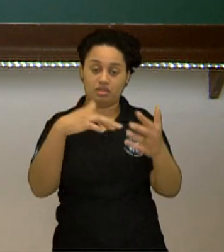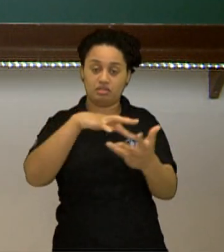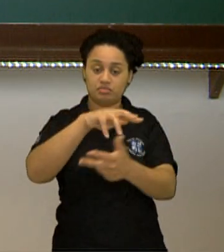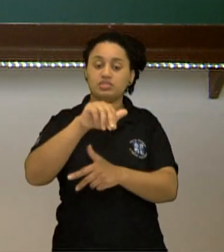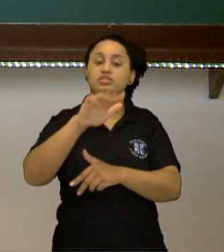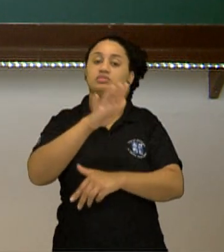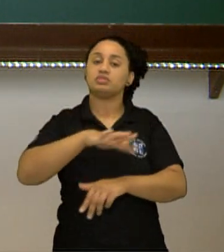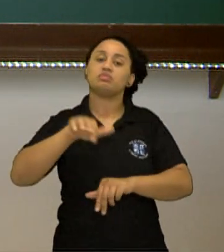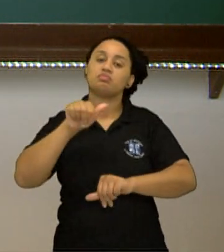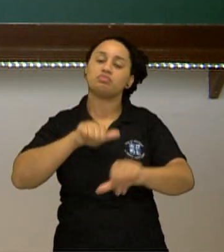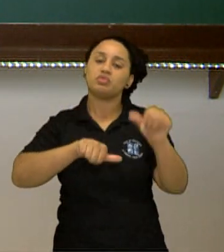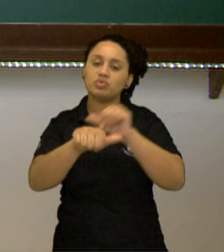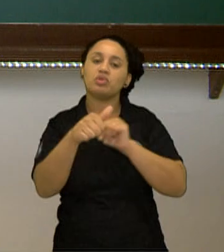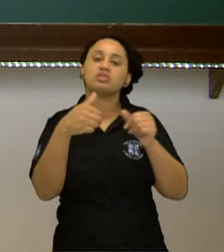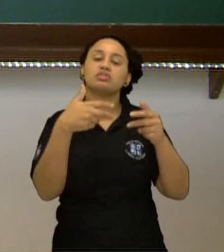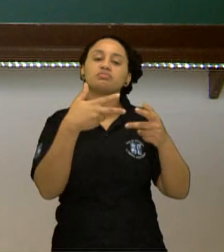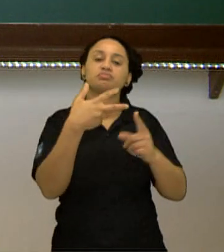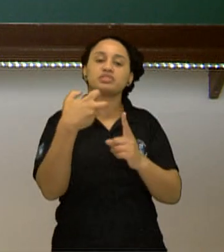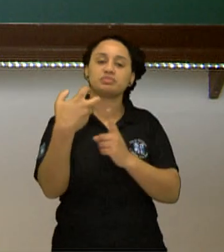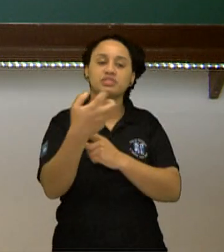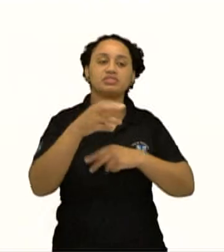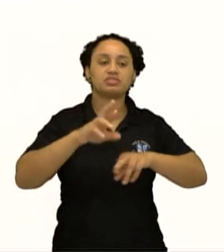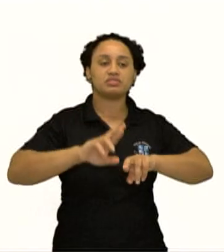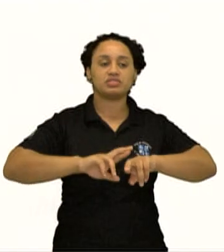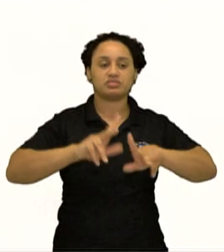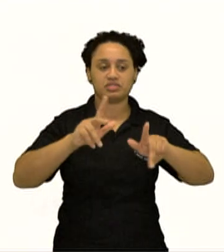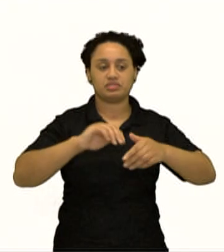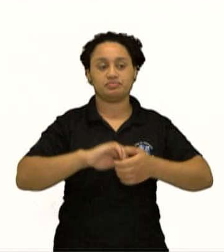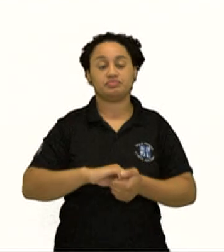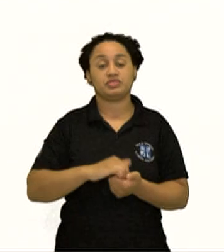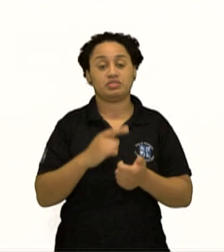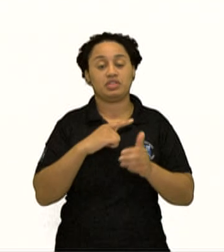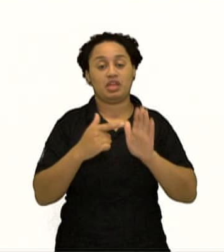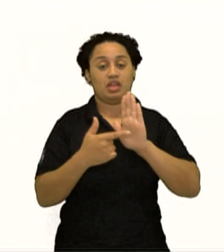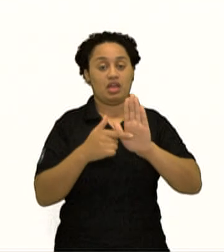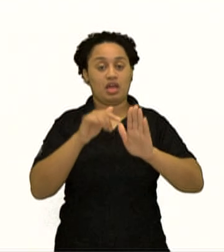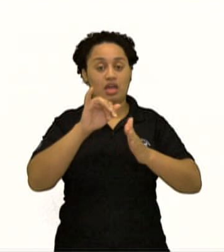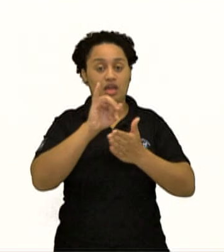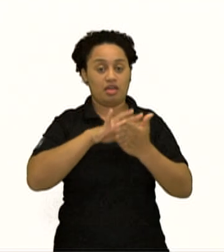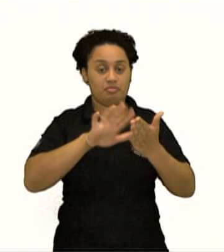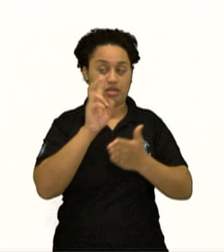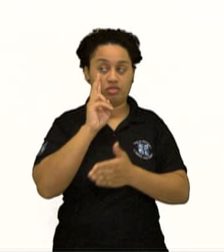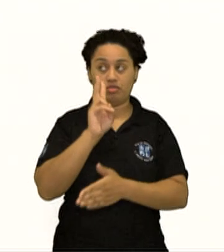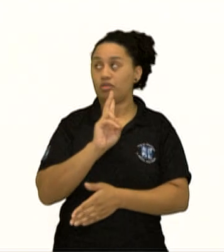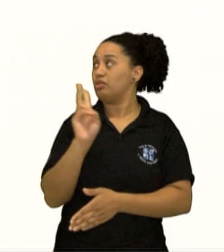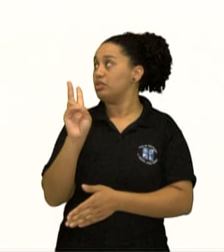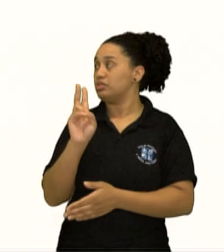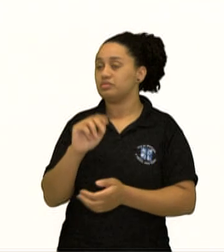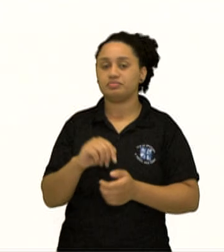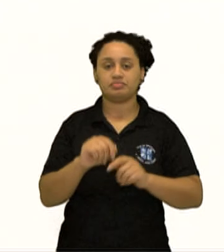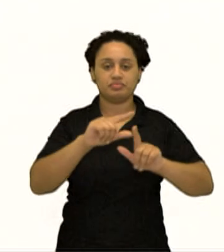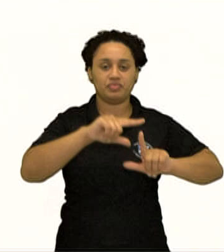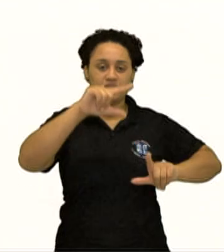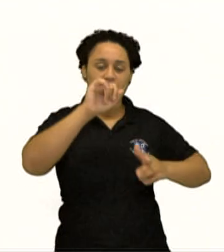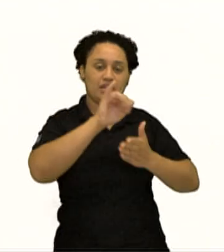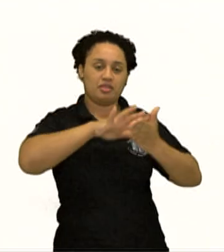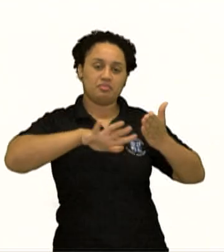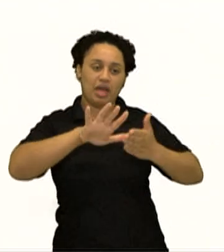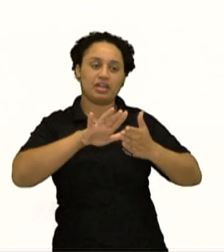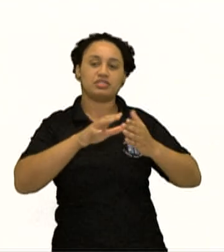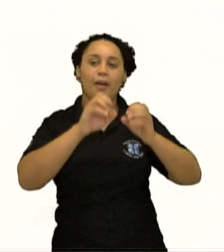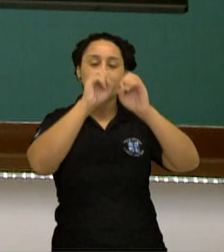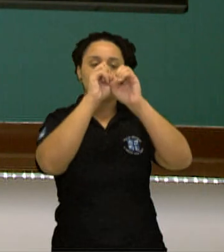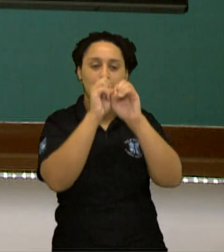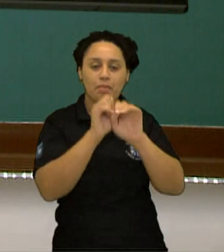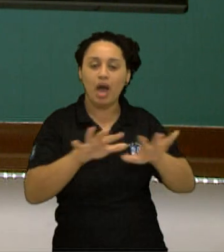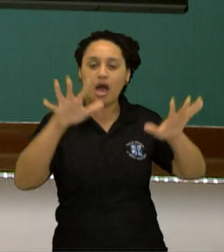outras perspectivas. Tenho aqui para vocês a imagem da bomba atômica, que foi algo que preocupou o mundo